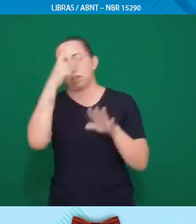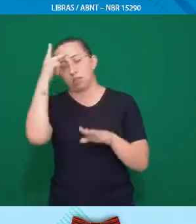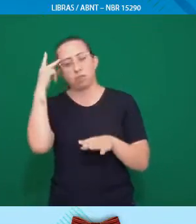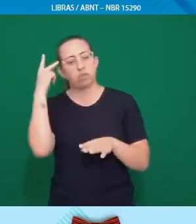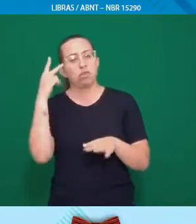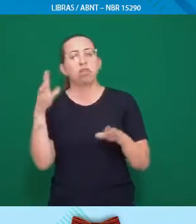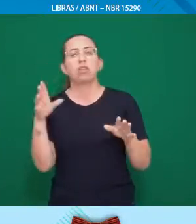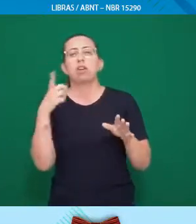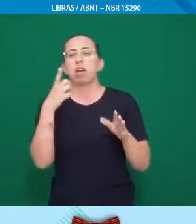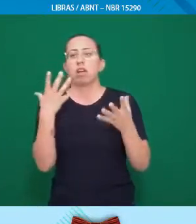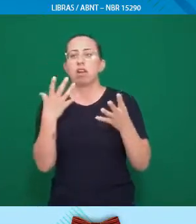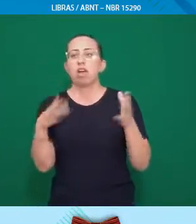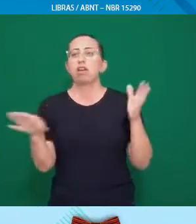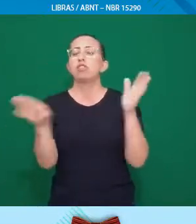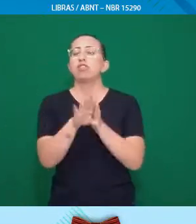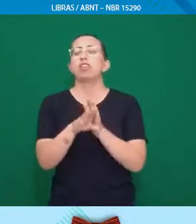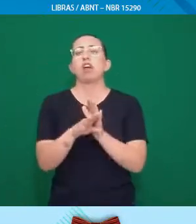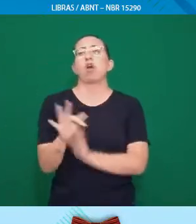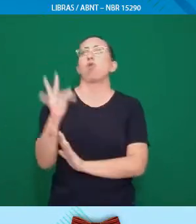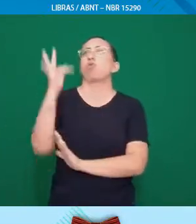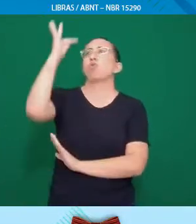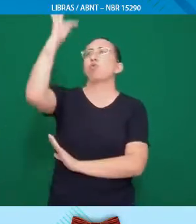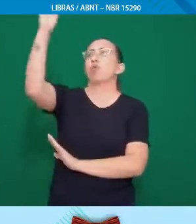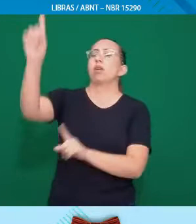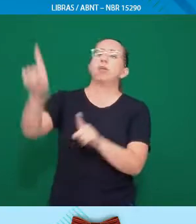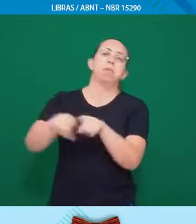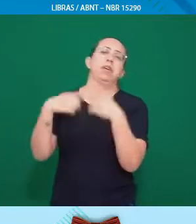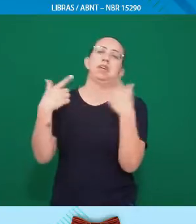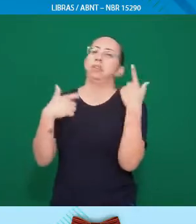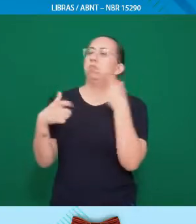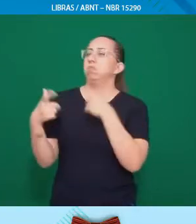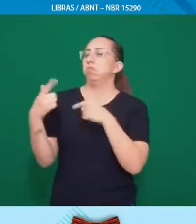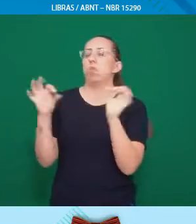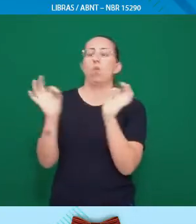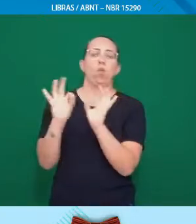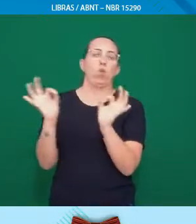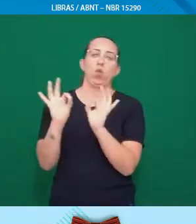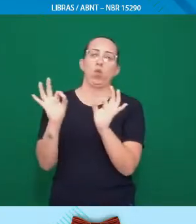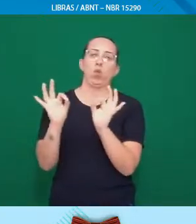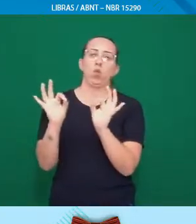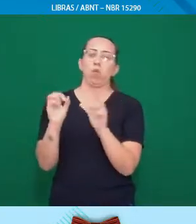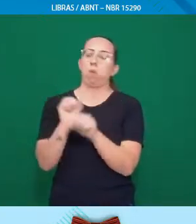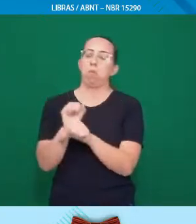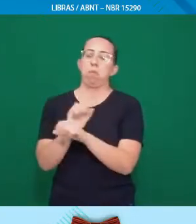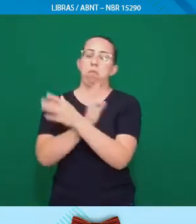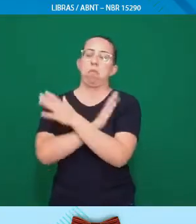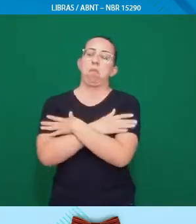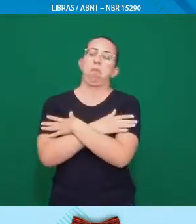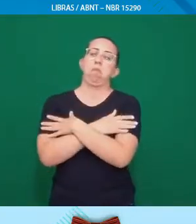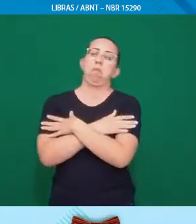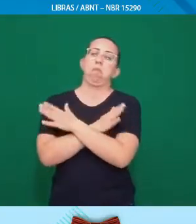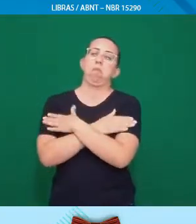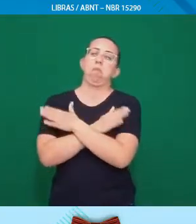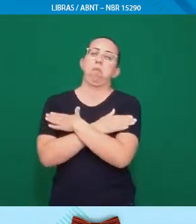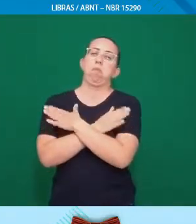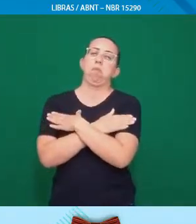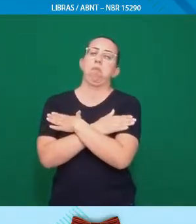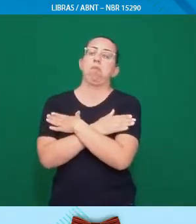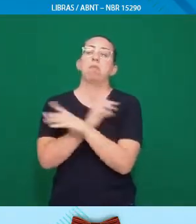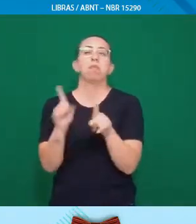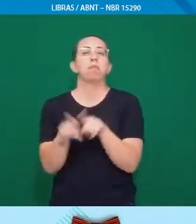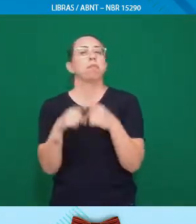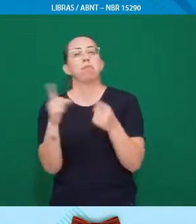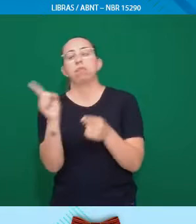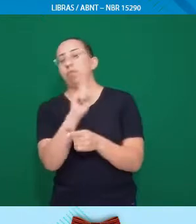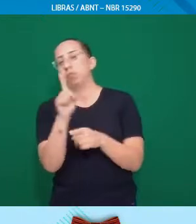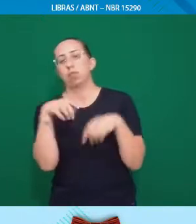mas não luto no primeiro frio no primeiro do sol na primeira tempestade para um cruze os braços então é